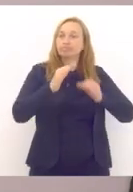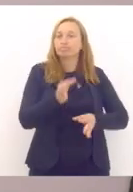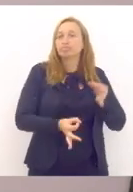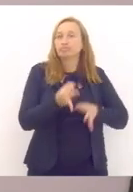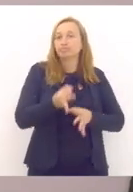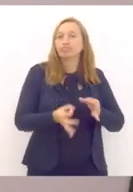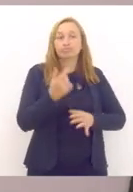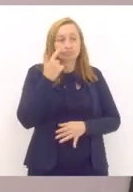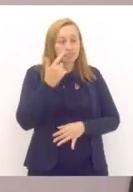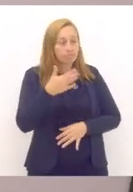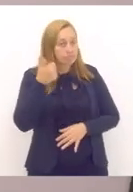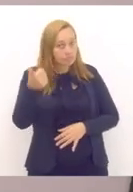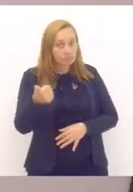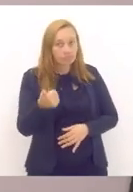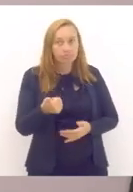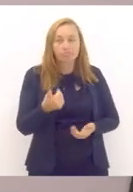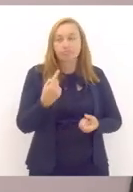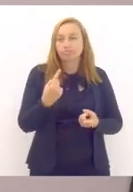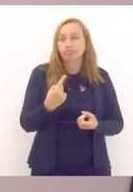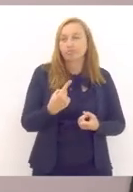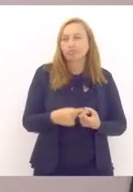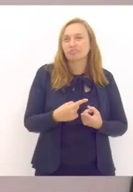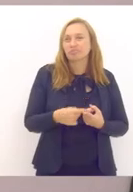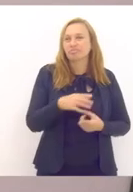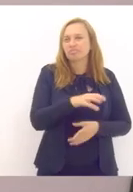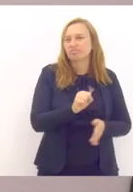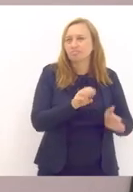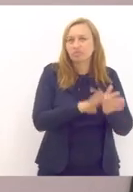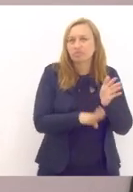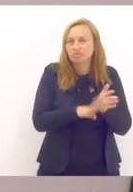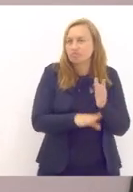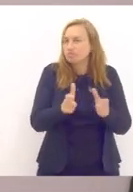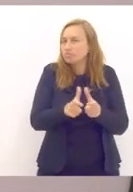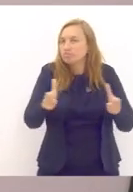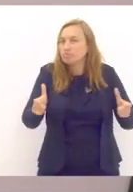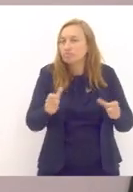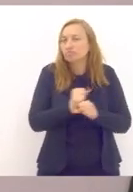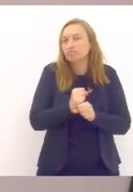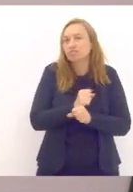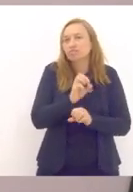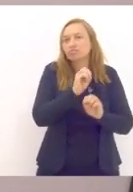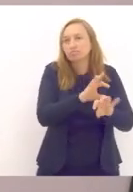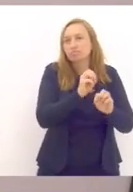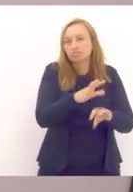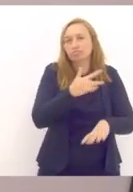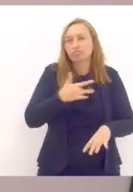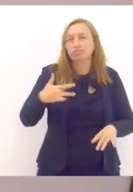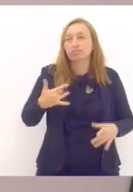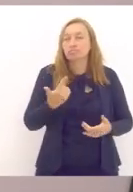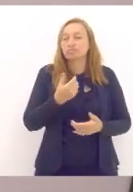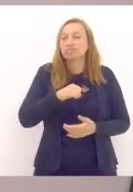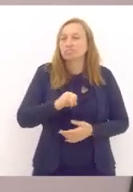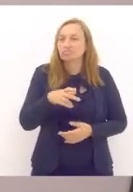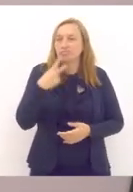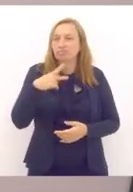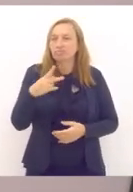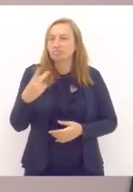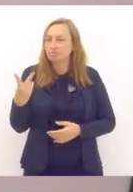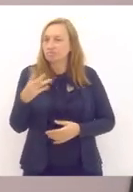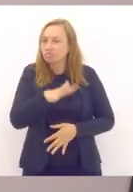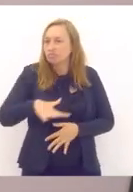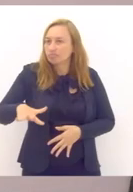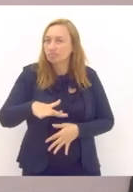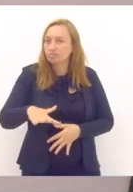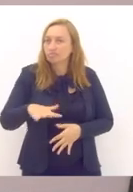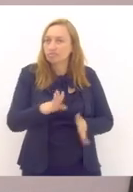porque... Também muito pouco adianta, de repente, eu pegar e fazer um gasto gigantesco em um ano em educação ou em saúde, quando a gente está falando de duas áreas onde a despesa a gente